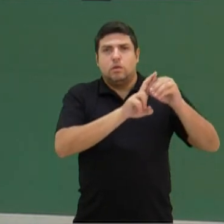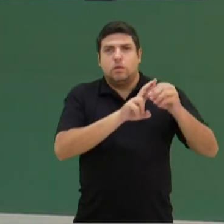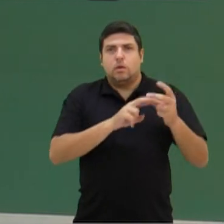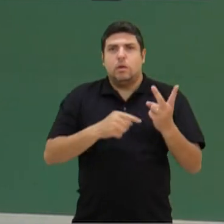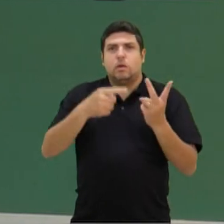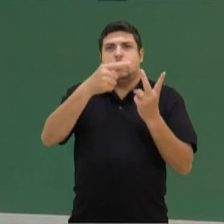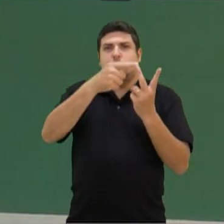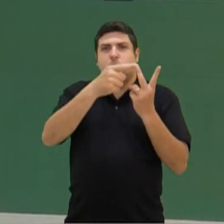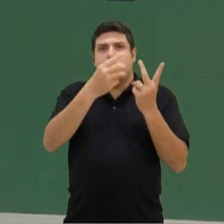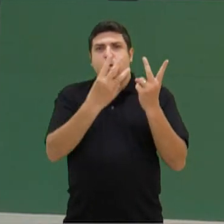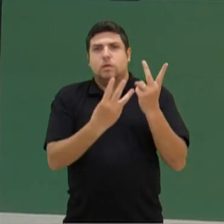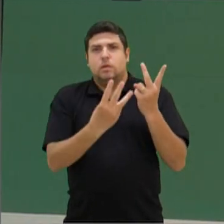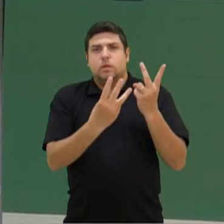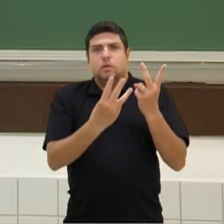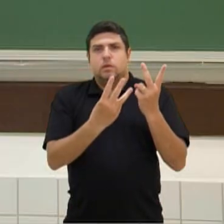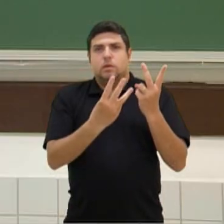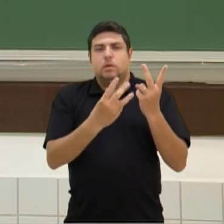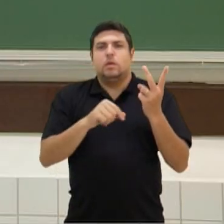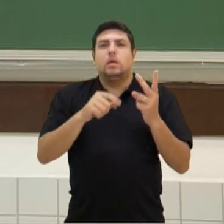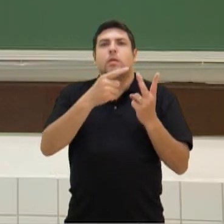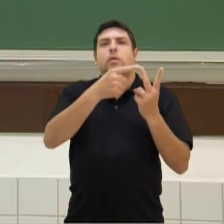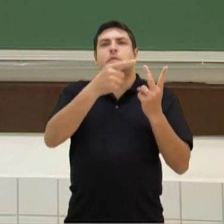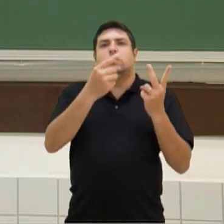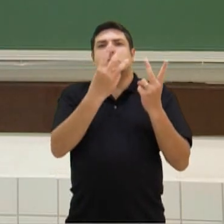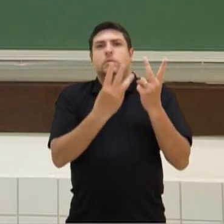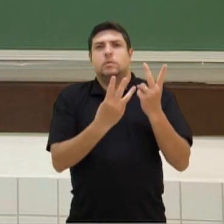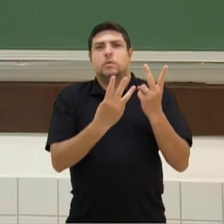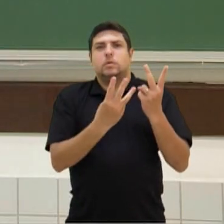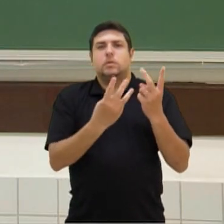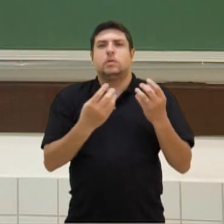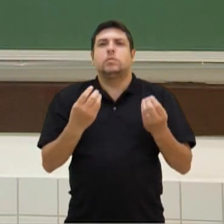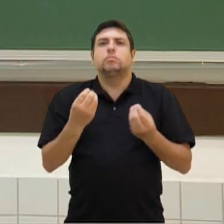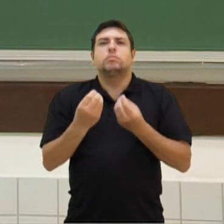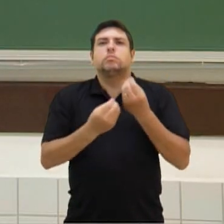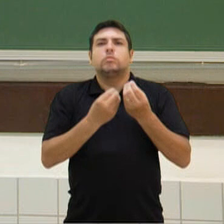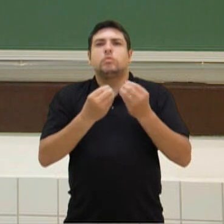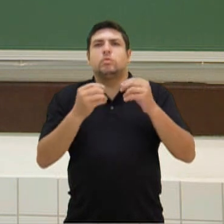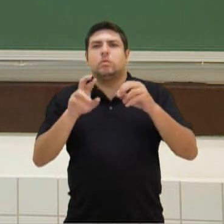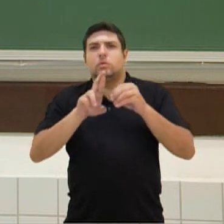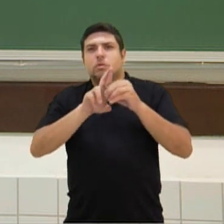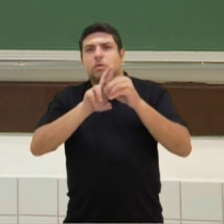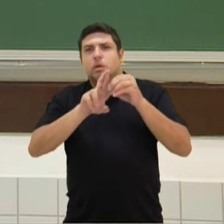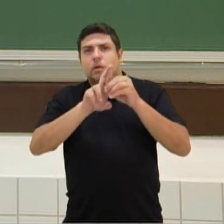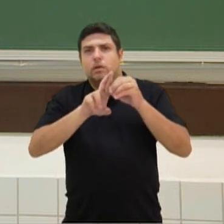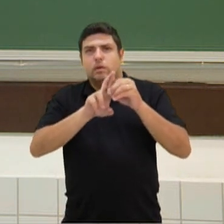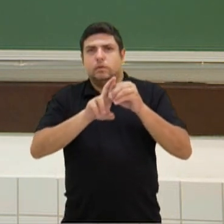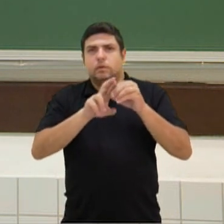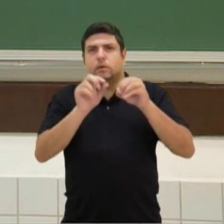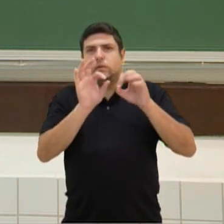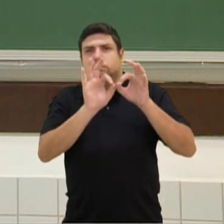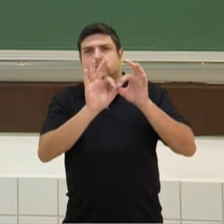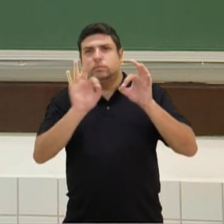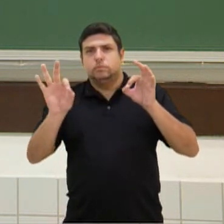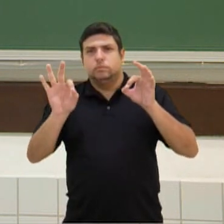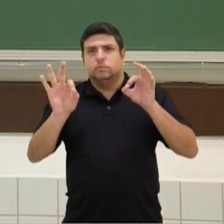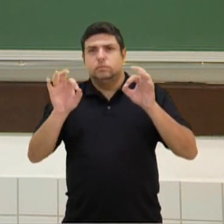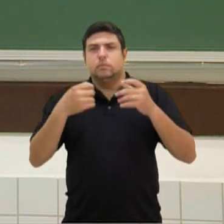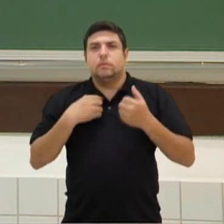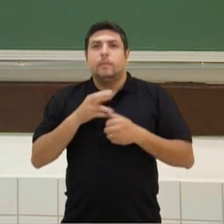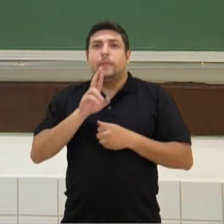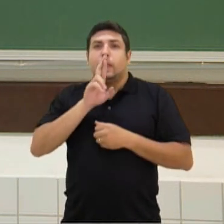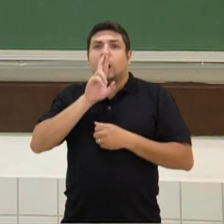3. Raiz quadrada de 3. Então, nós temos aqui qual é o tamanho do raio. A solução